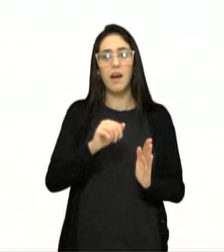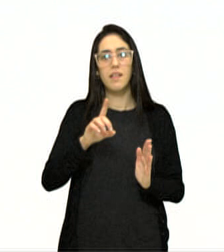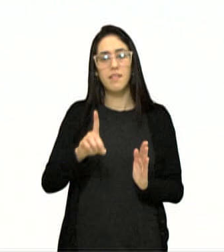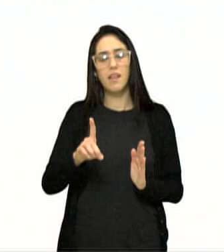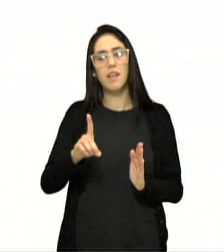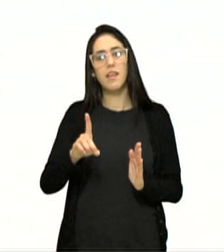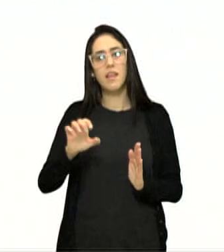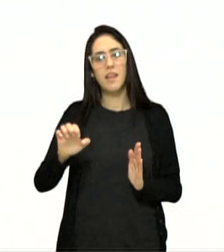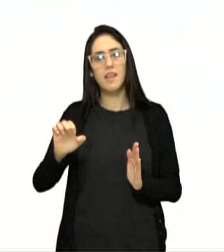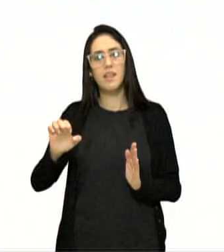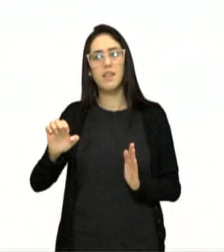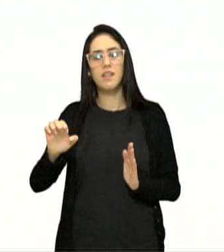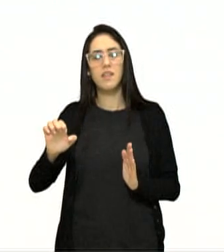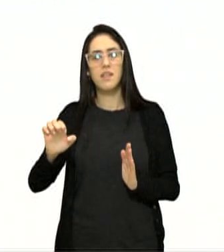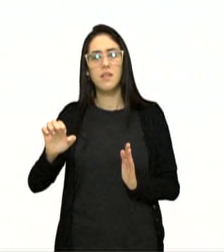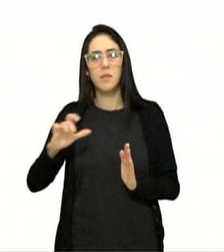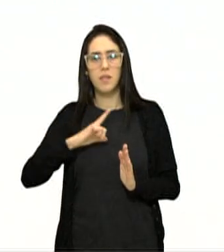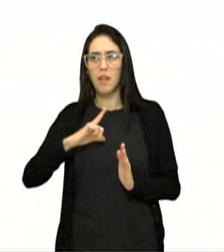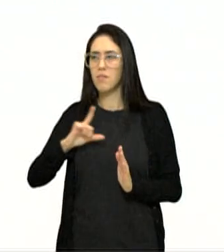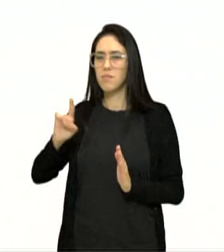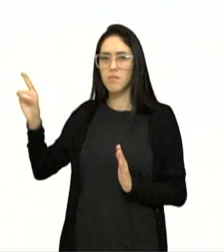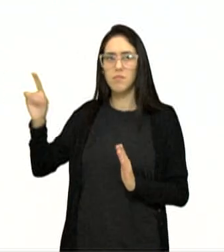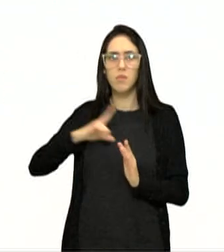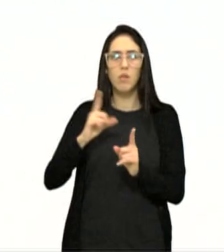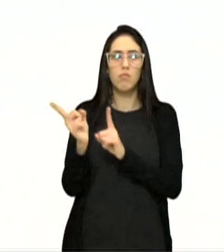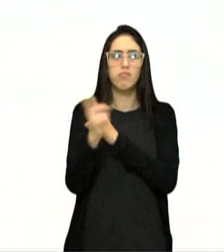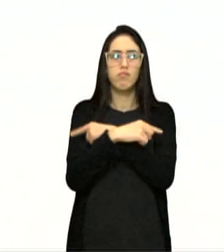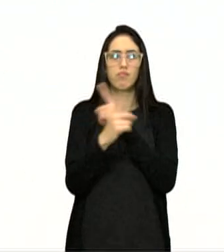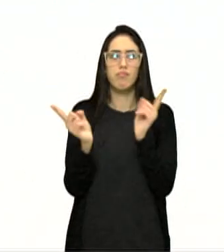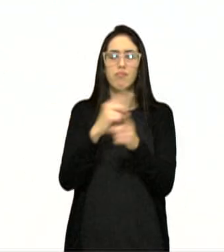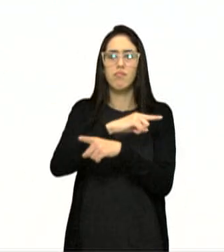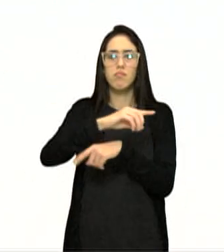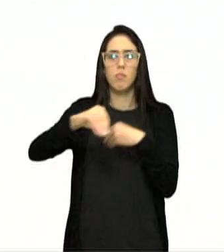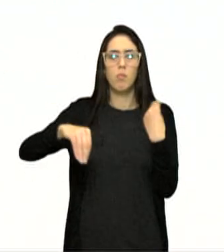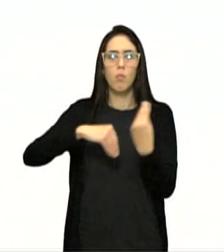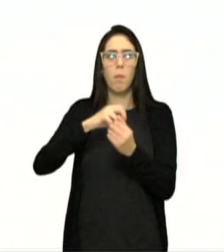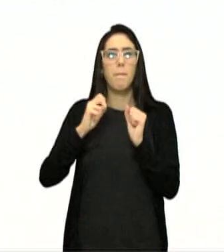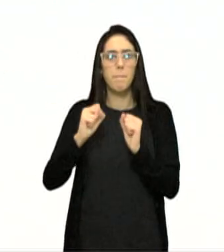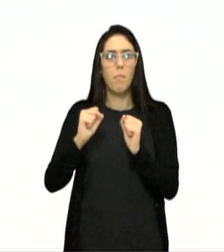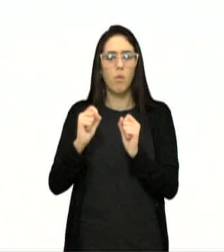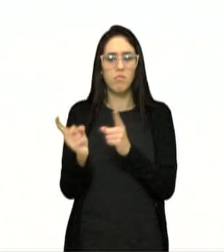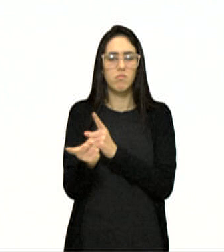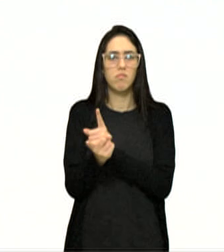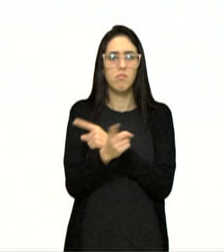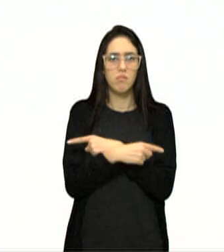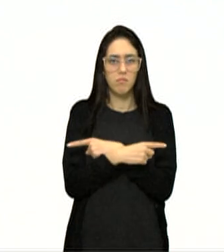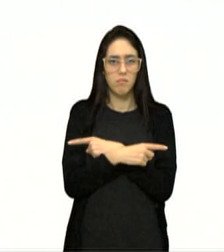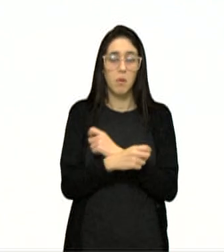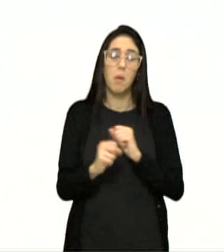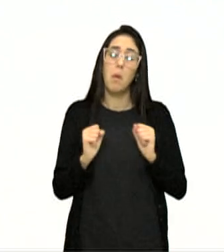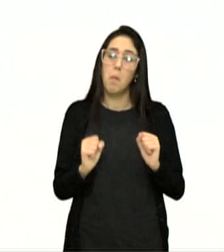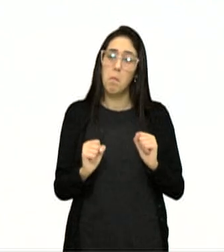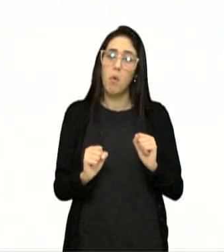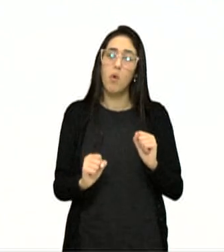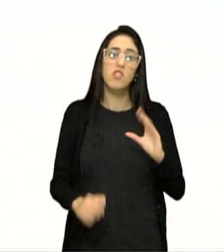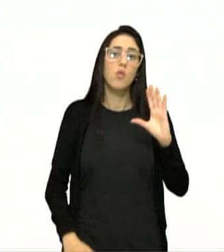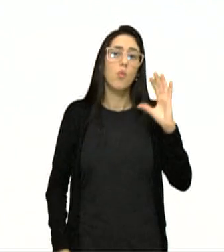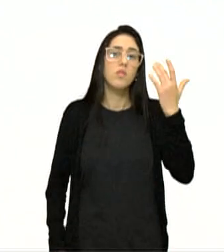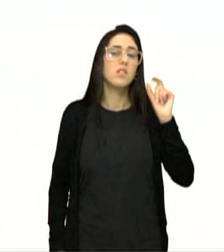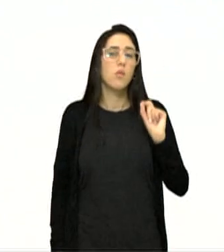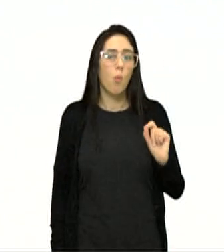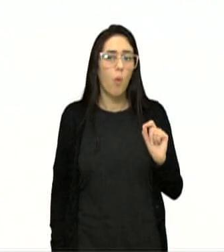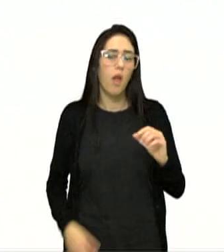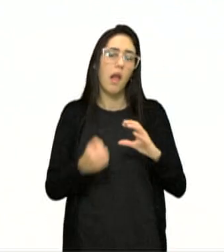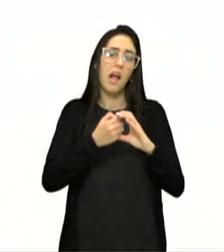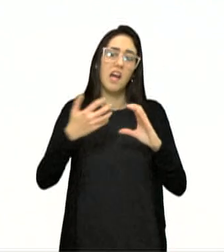B e E. Ou seja, inverteram, se reorganizaram de uma maneira invertida, tá? No mínimo pode gerar uma